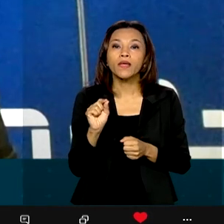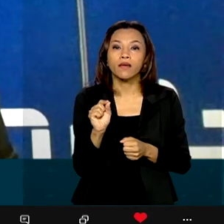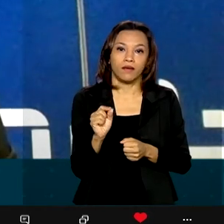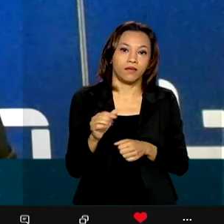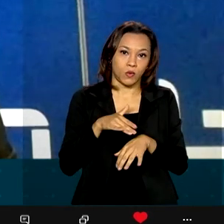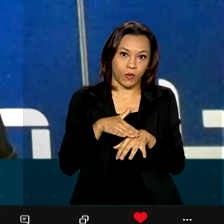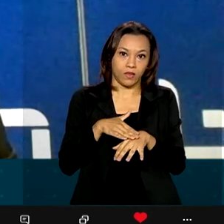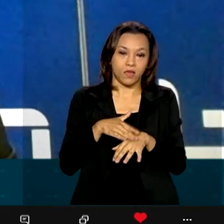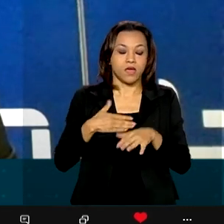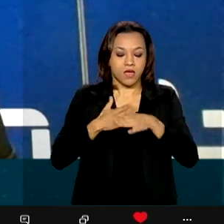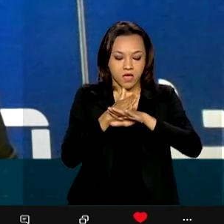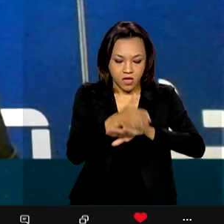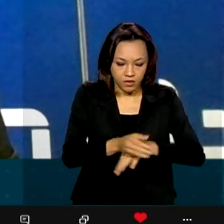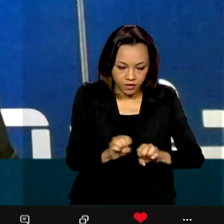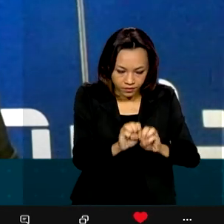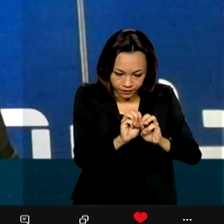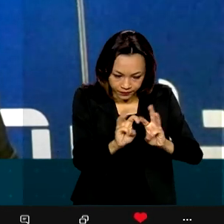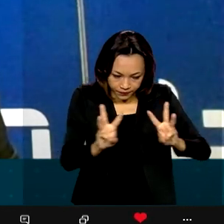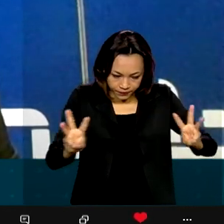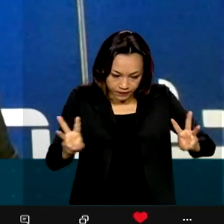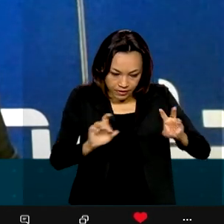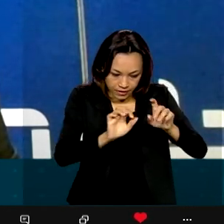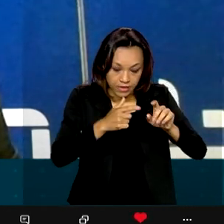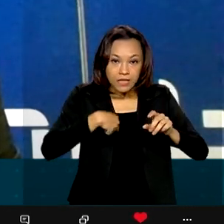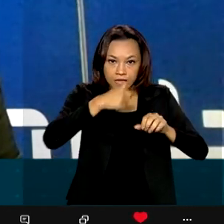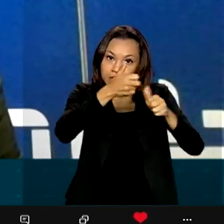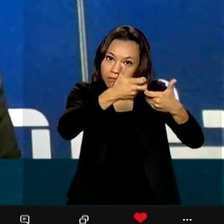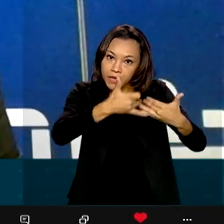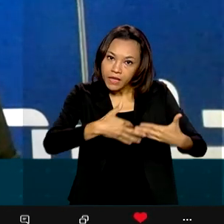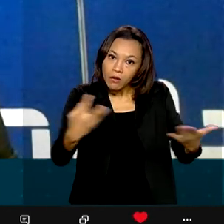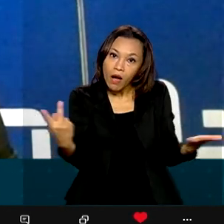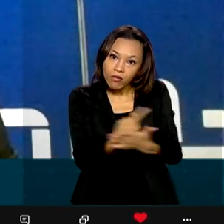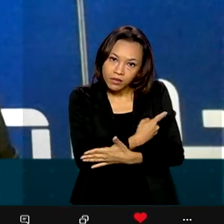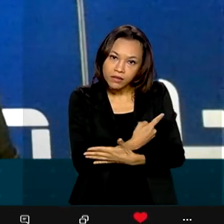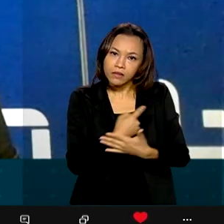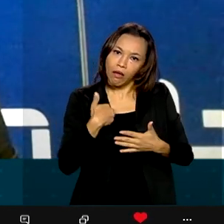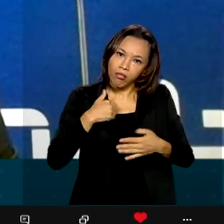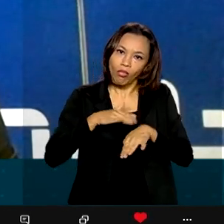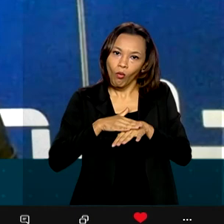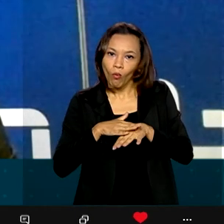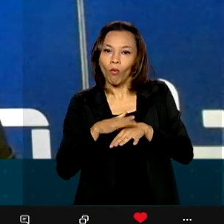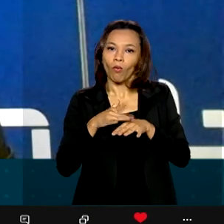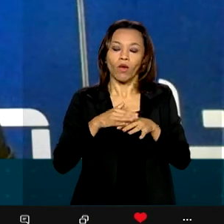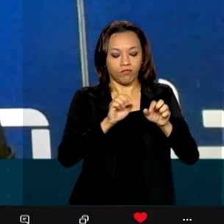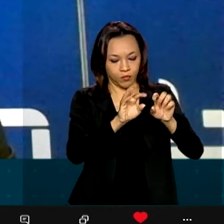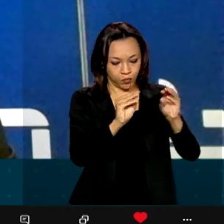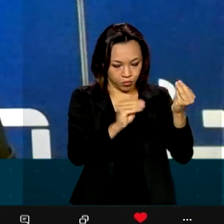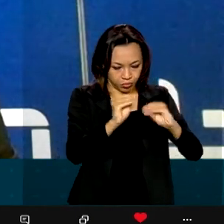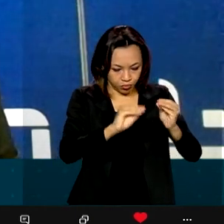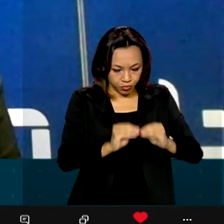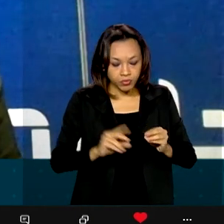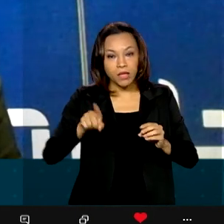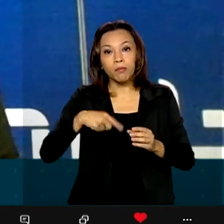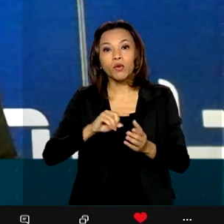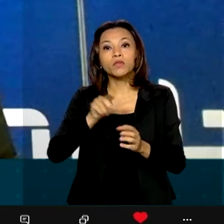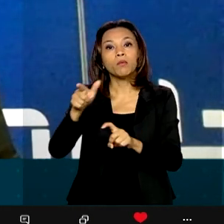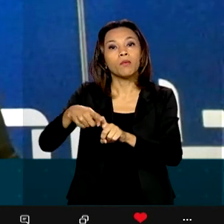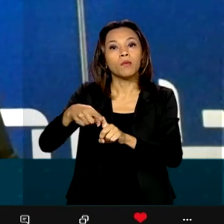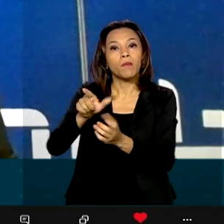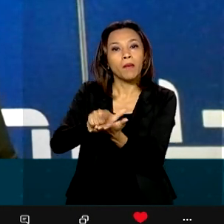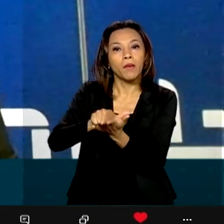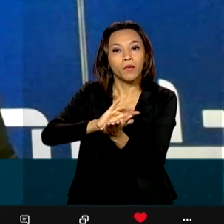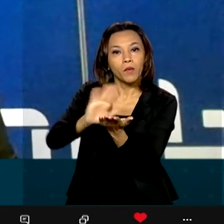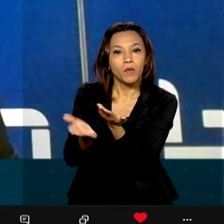vai colocar a sua situação, descrever a situação e vai juntar os documentos comprobatórios. Um aldo médico, um resultado de exame.